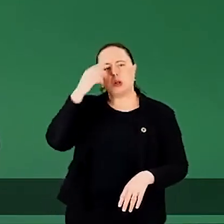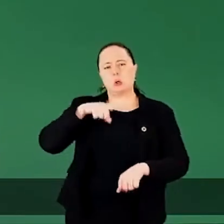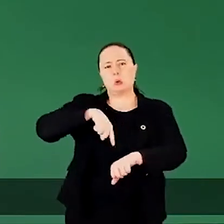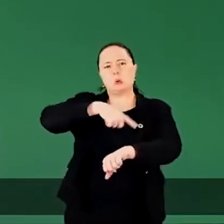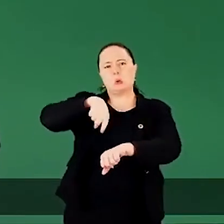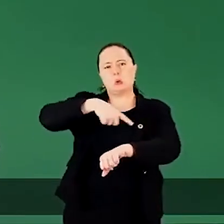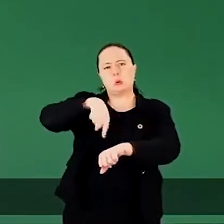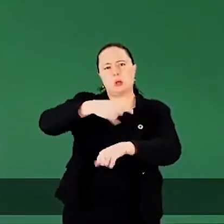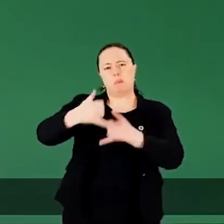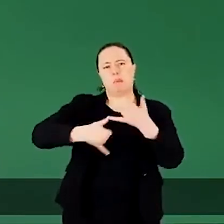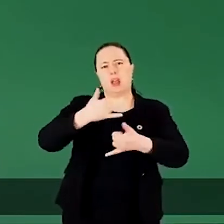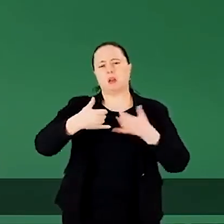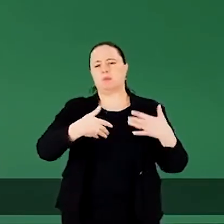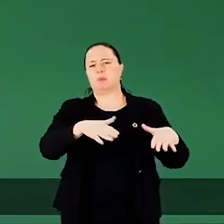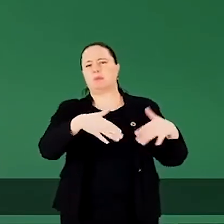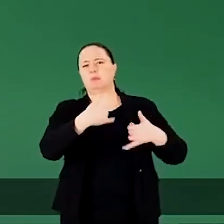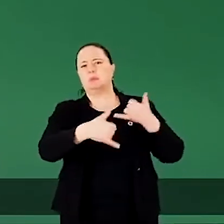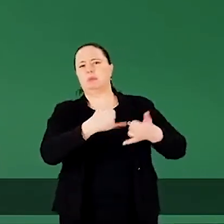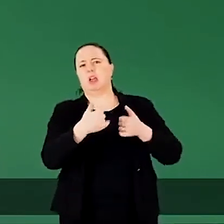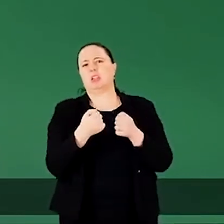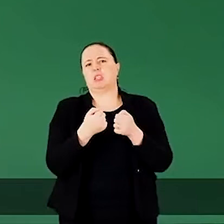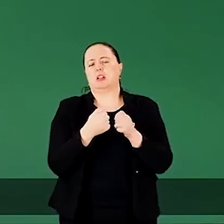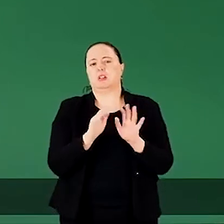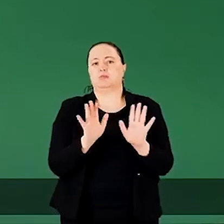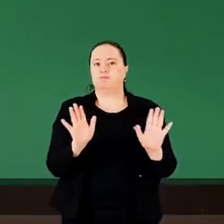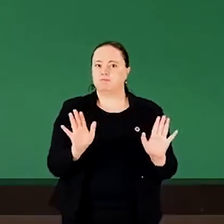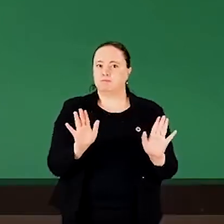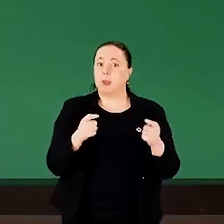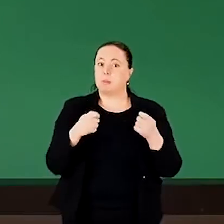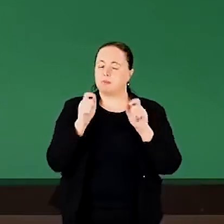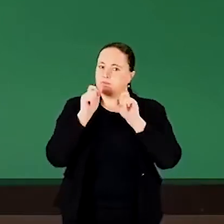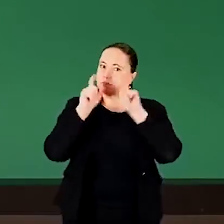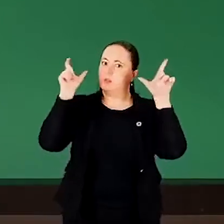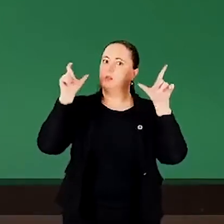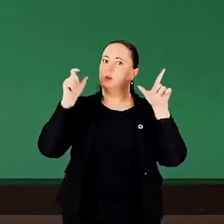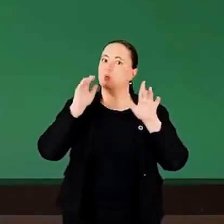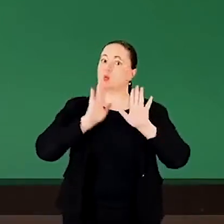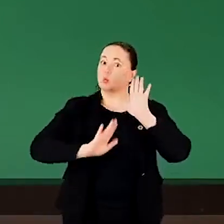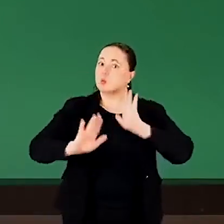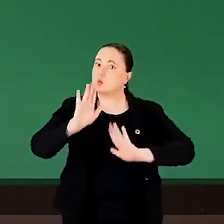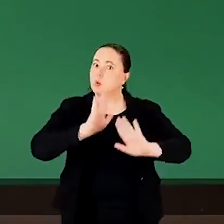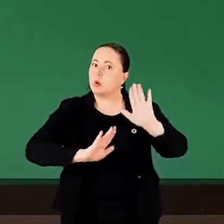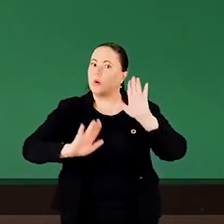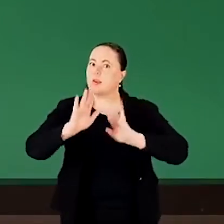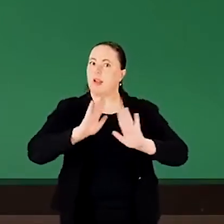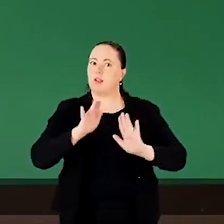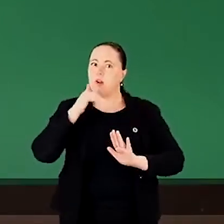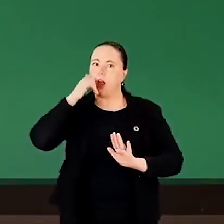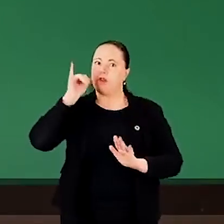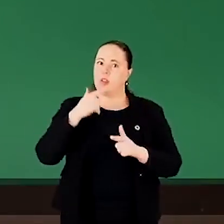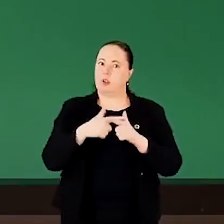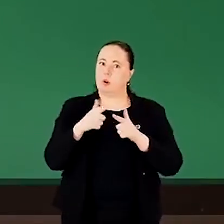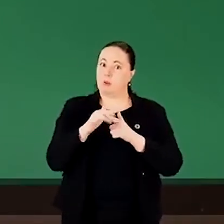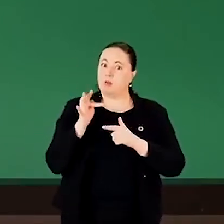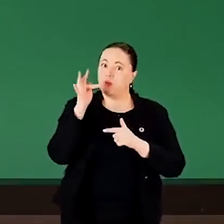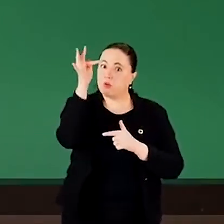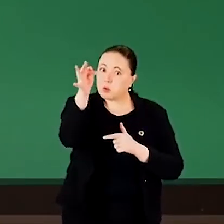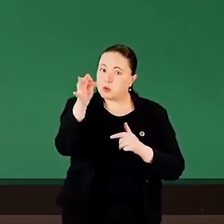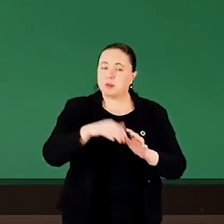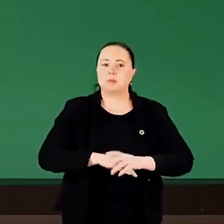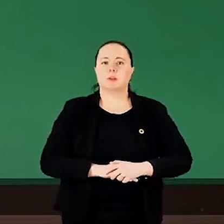sobrinhos, horas e horas brincando na internet ou no celular, é hora de agir, antes que seja